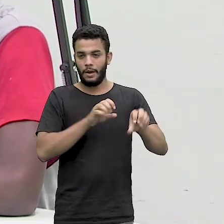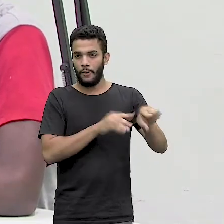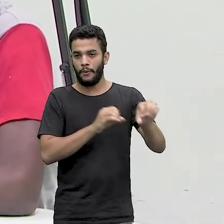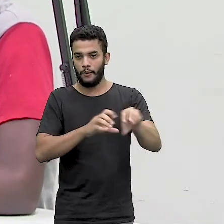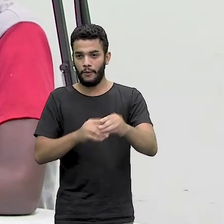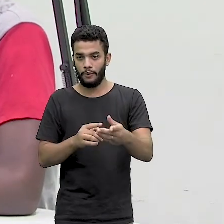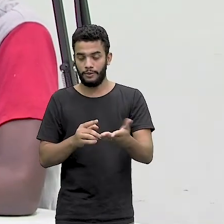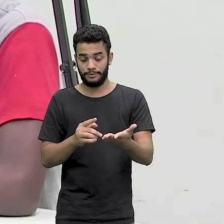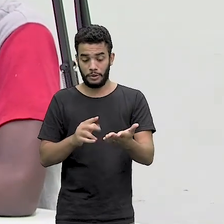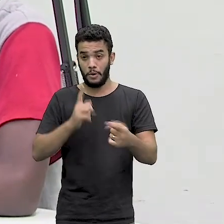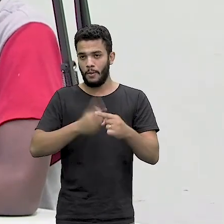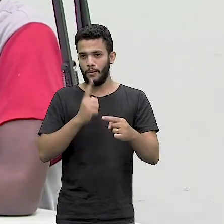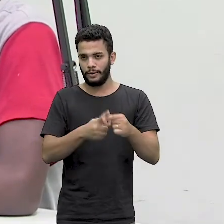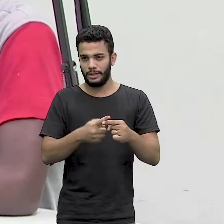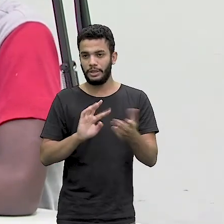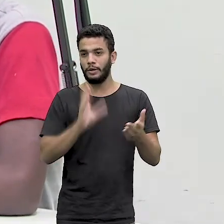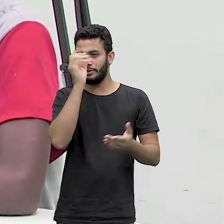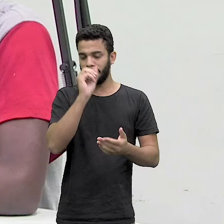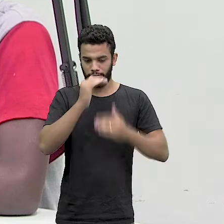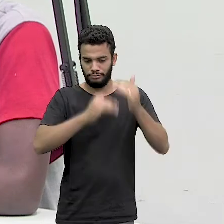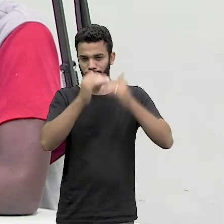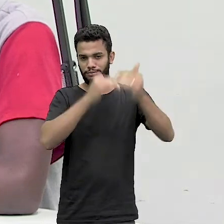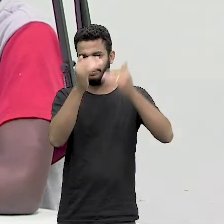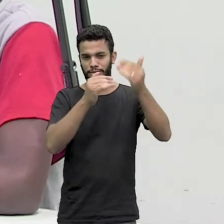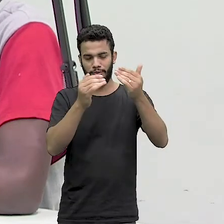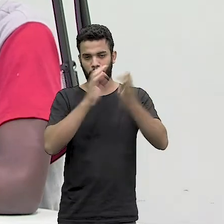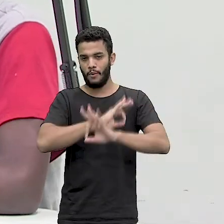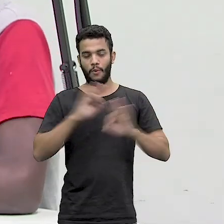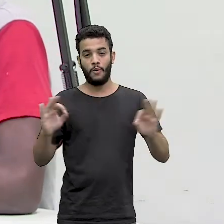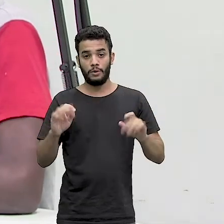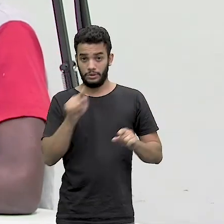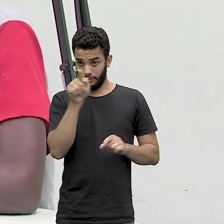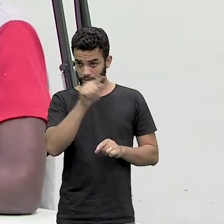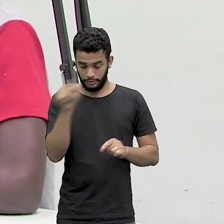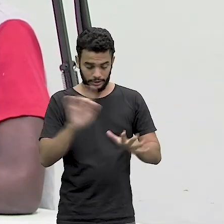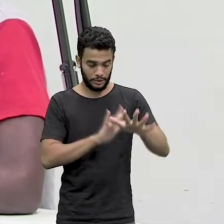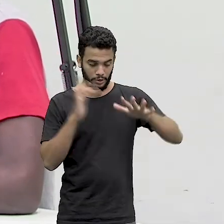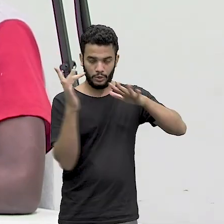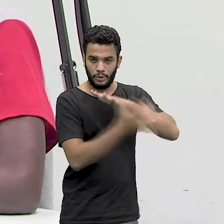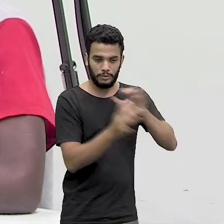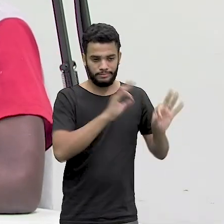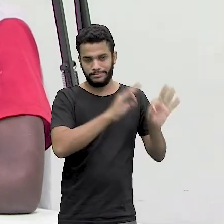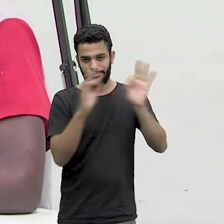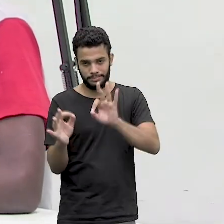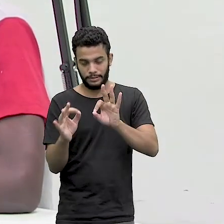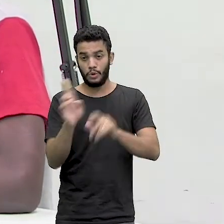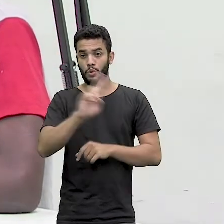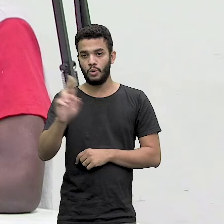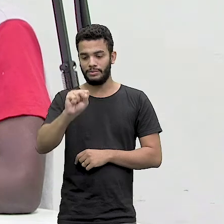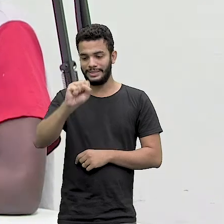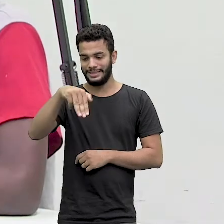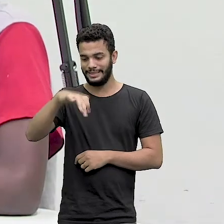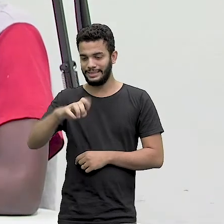transformando sim a realidade dos nossos estudantes. Um abraço a todos vocês, sigam as nossas redes sociais, SMEDGV,